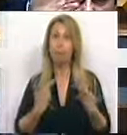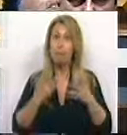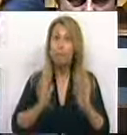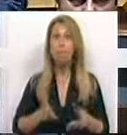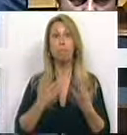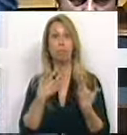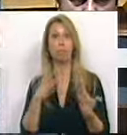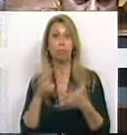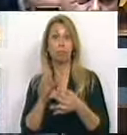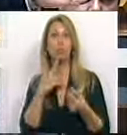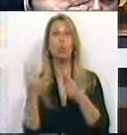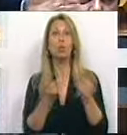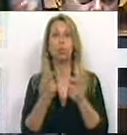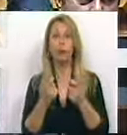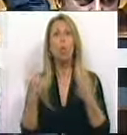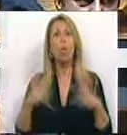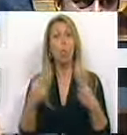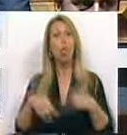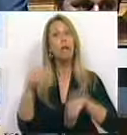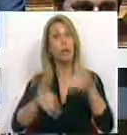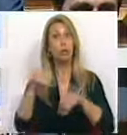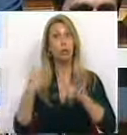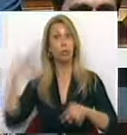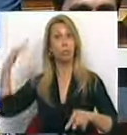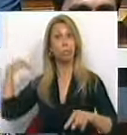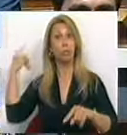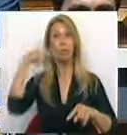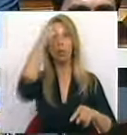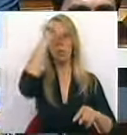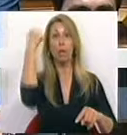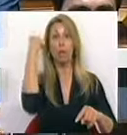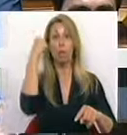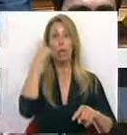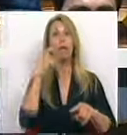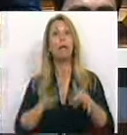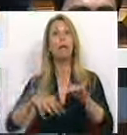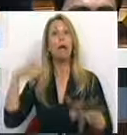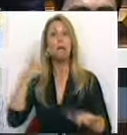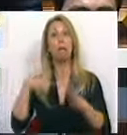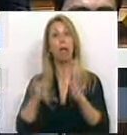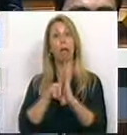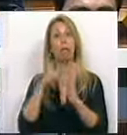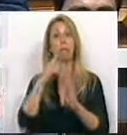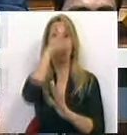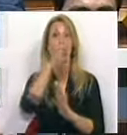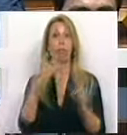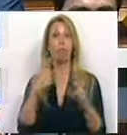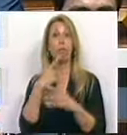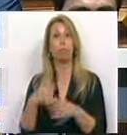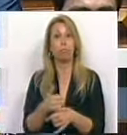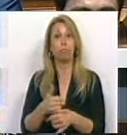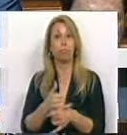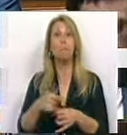debate. Houve eleições no passado domingo para a Assembleia Legislativa Regional da Madeira e é,